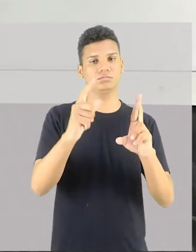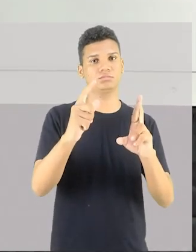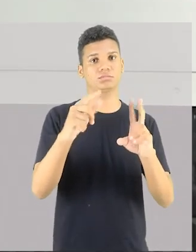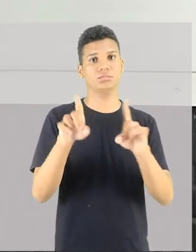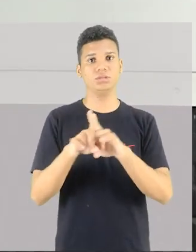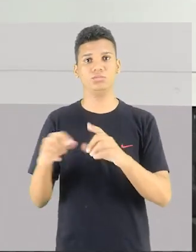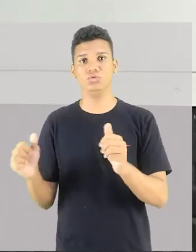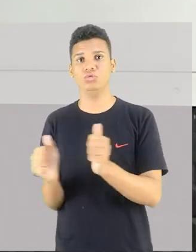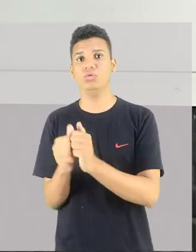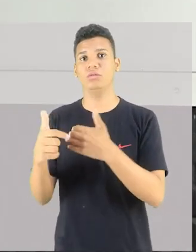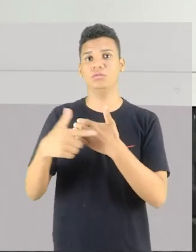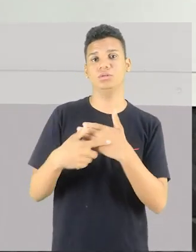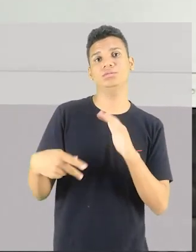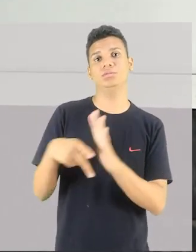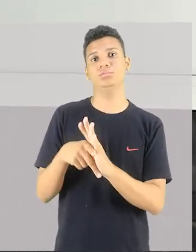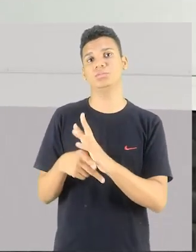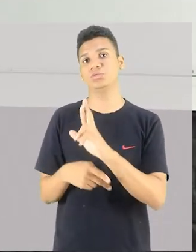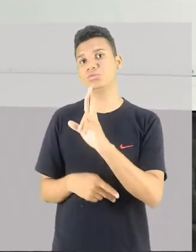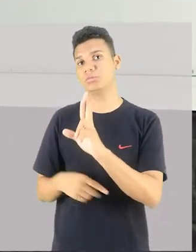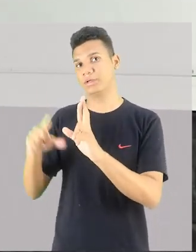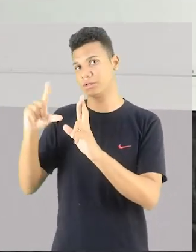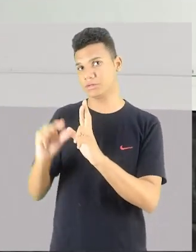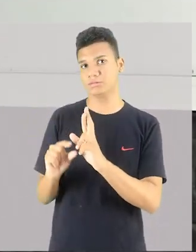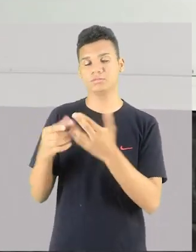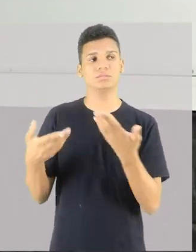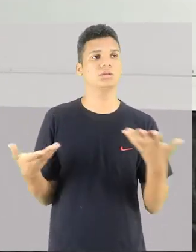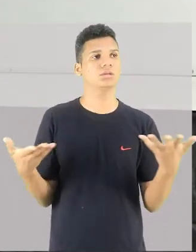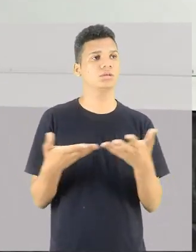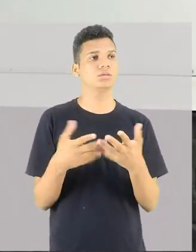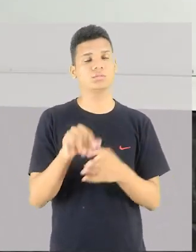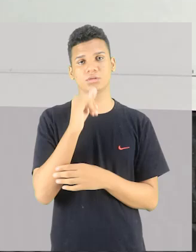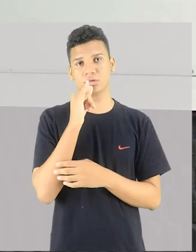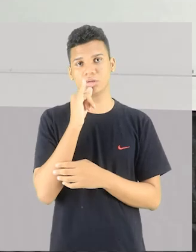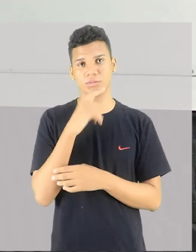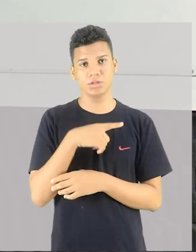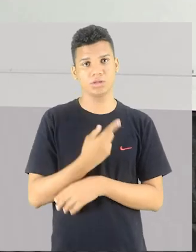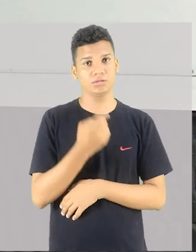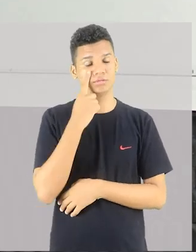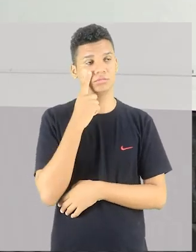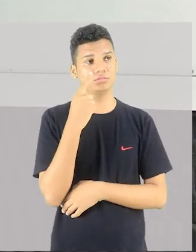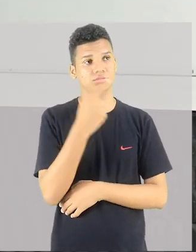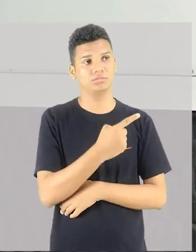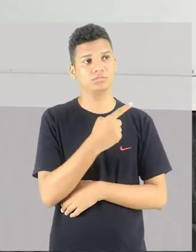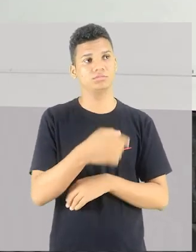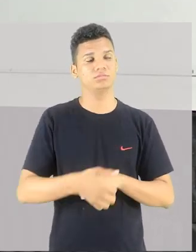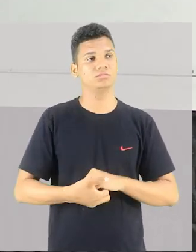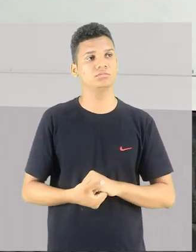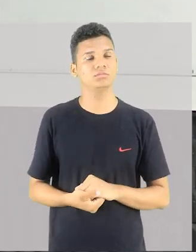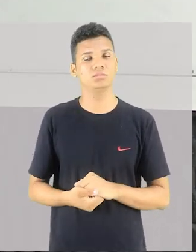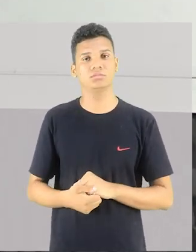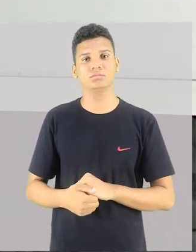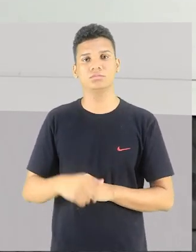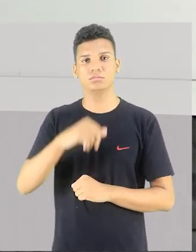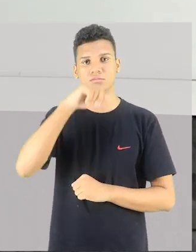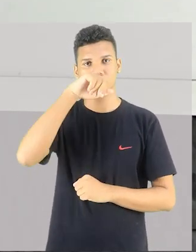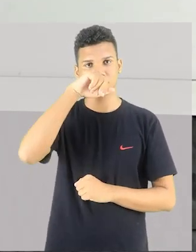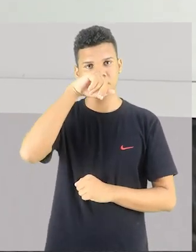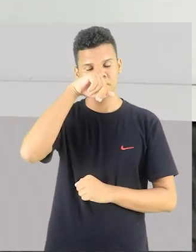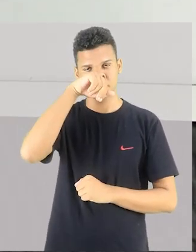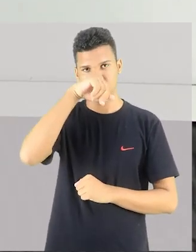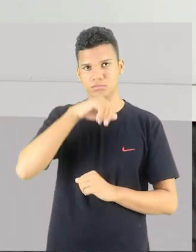do rzinho Então vou colocar esse carinha aqui na frente desse só vou virar a igualdade aí você vai ter aqui o rão ao